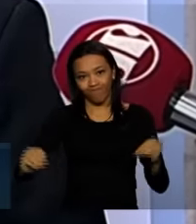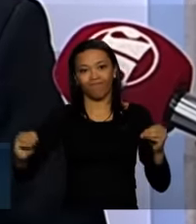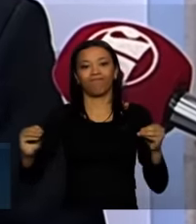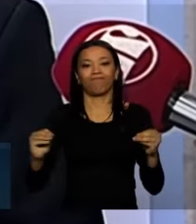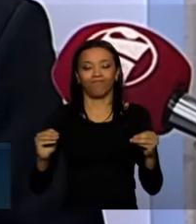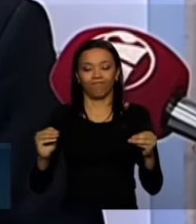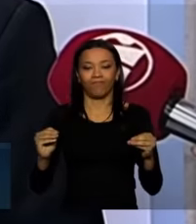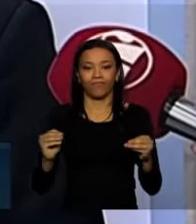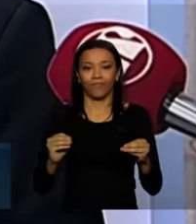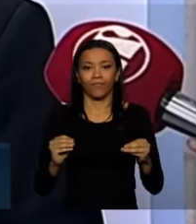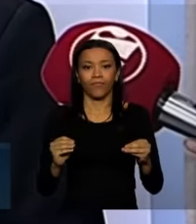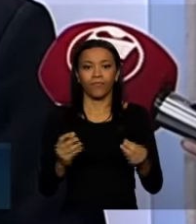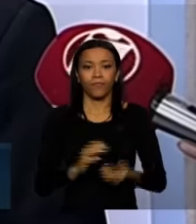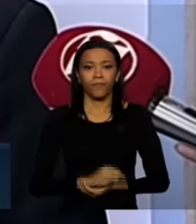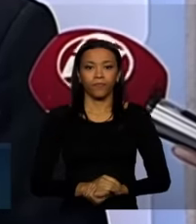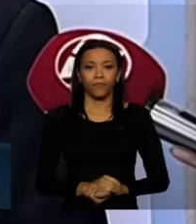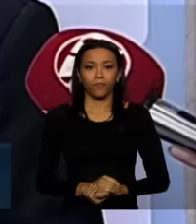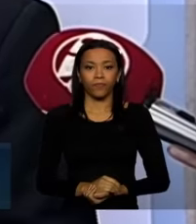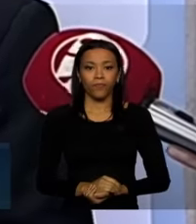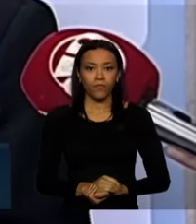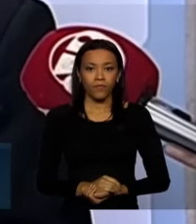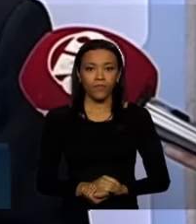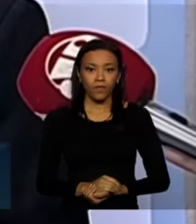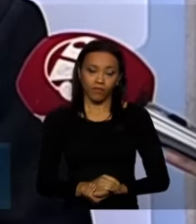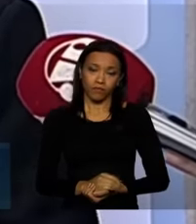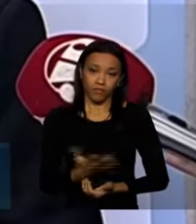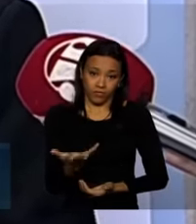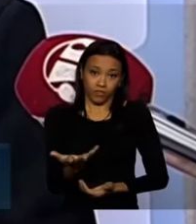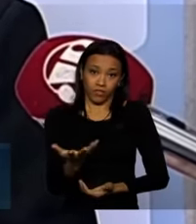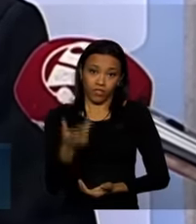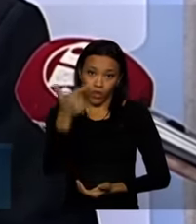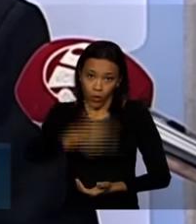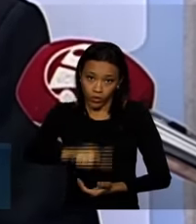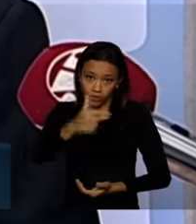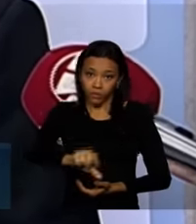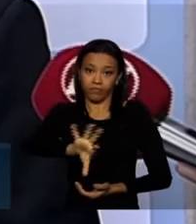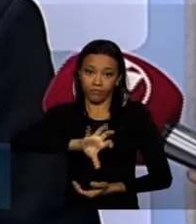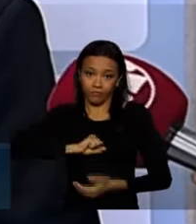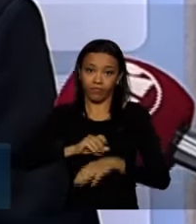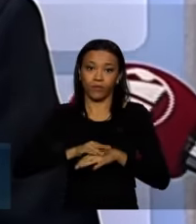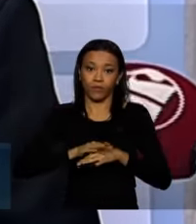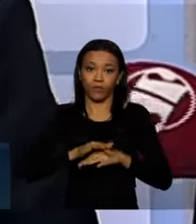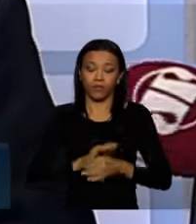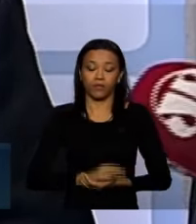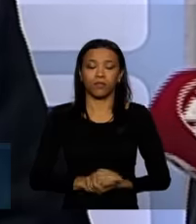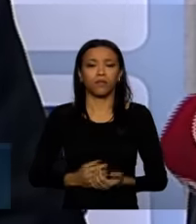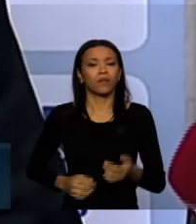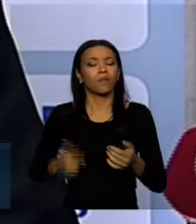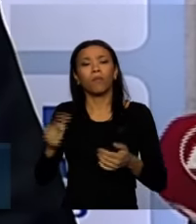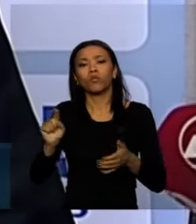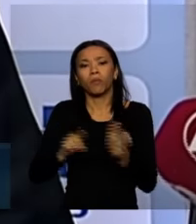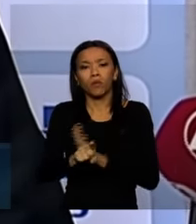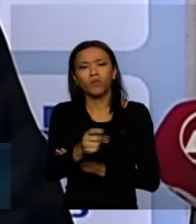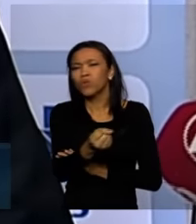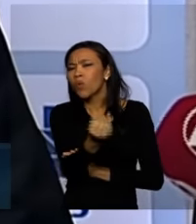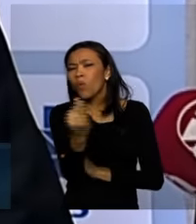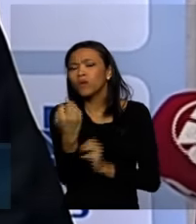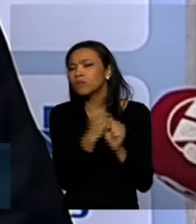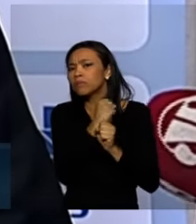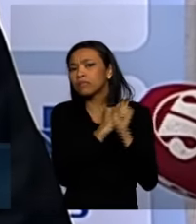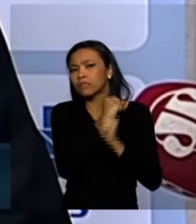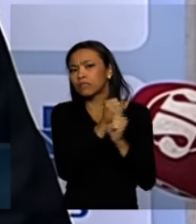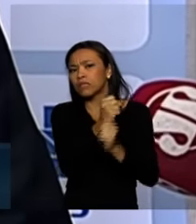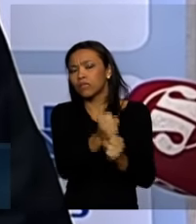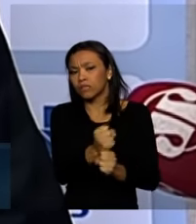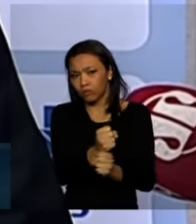aí para estaram livre da infecção da reinfecção são quantos anos de doença para chegar